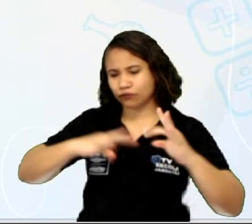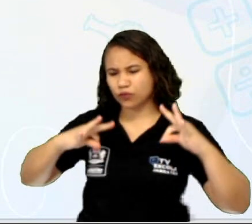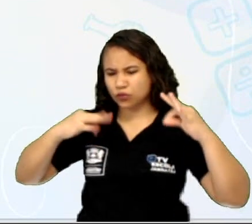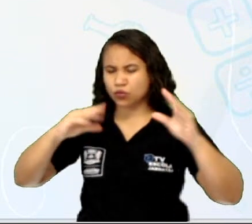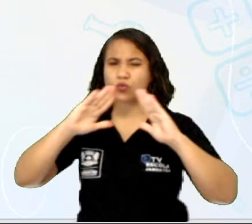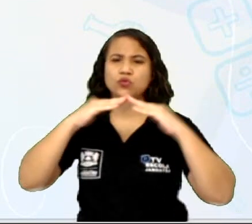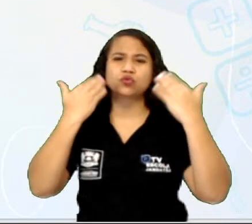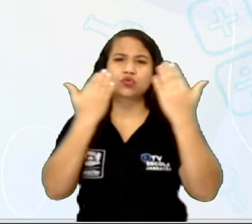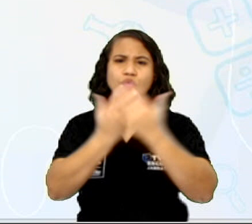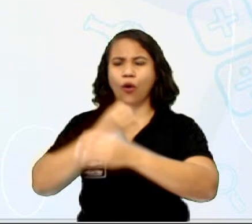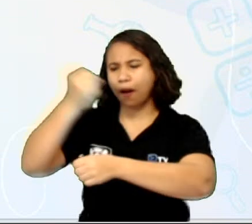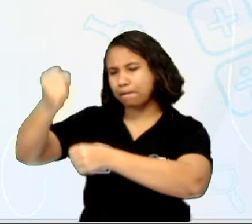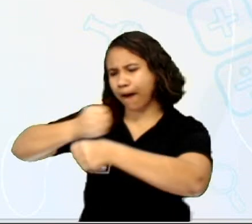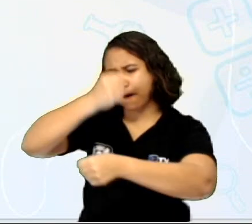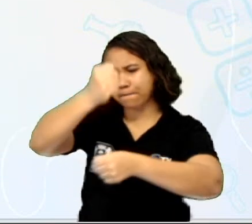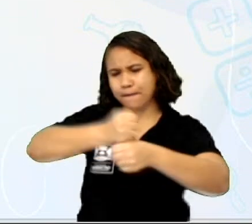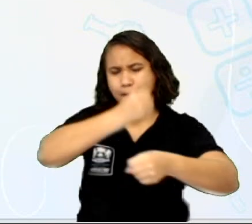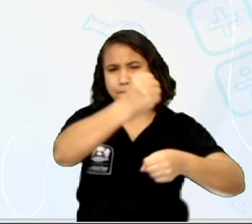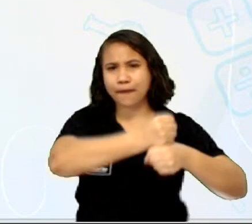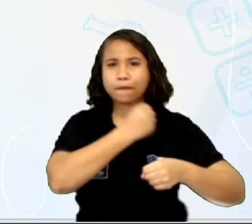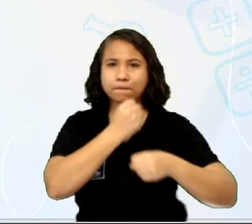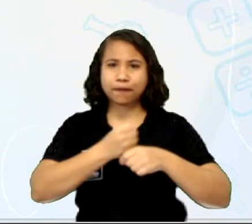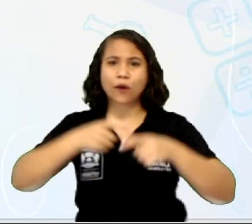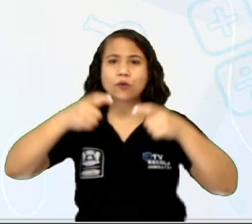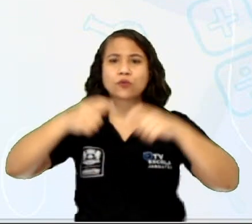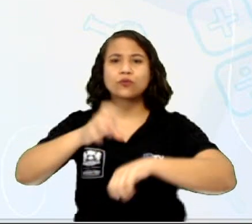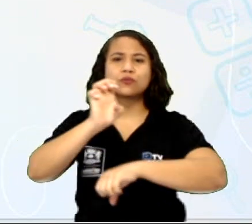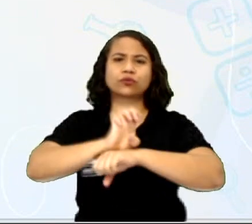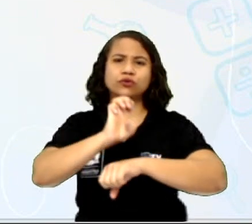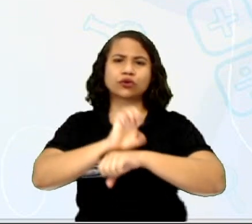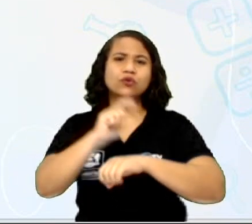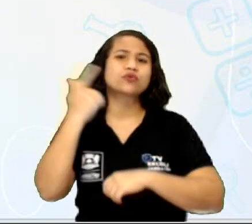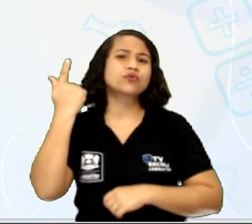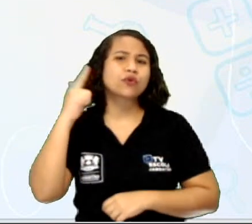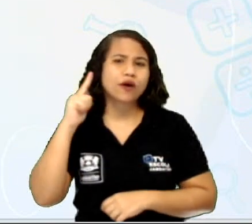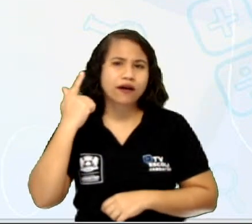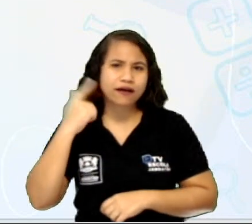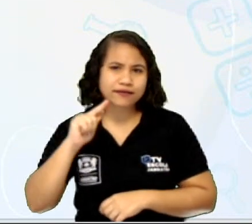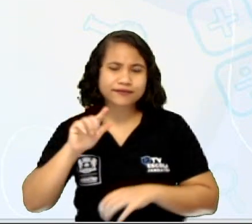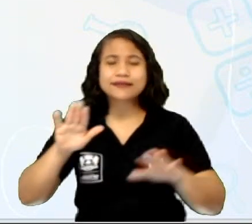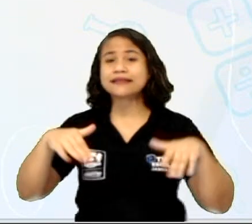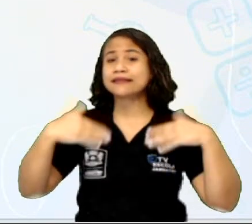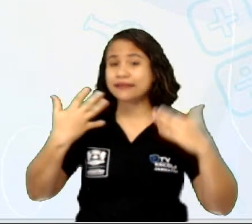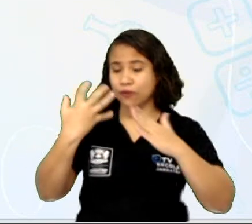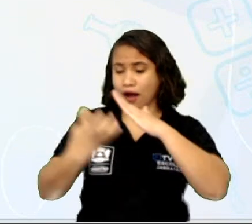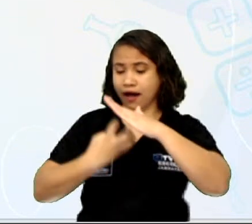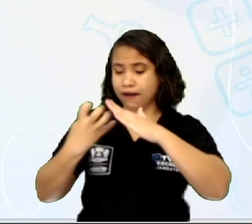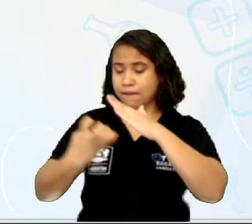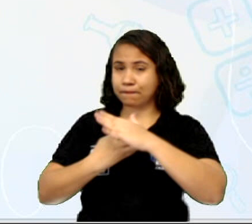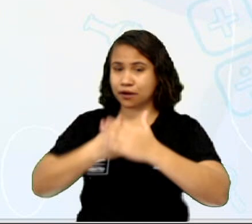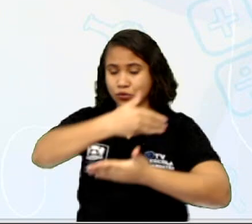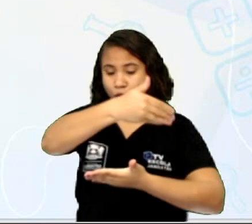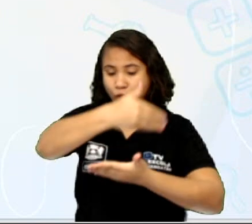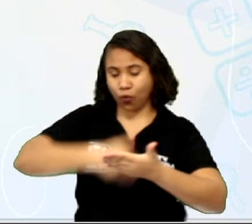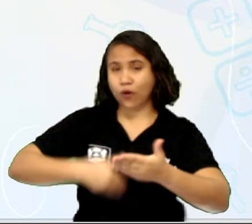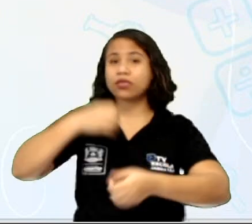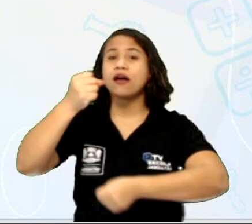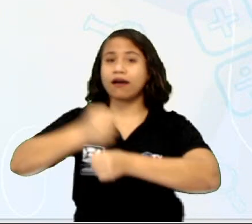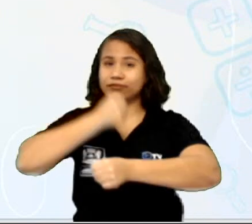todas as escolas do município de Cocalzinho em Goiás tá tem uma construtora lá Foi contratada para fazer